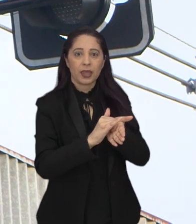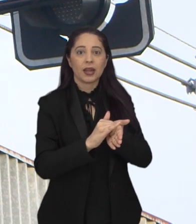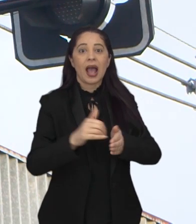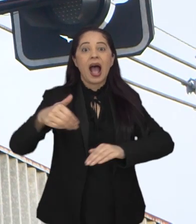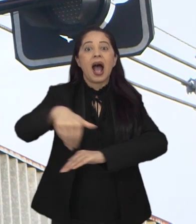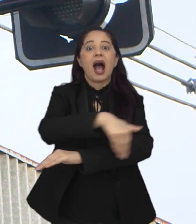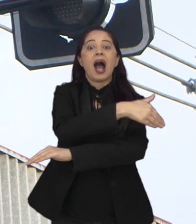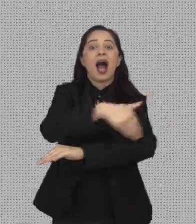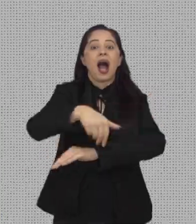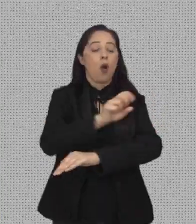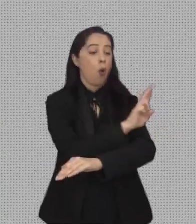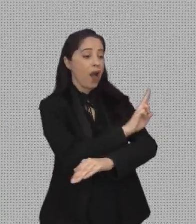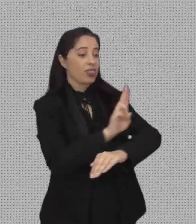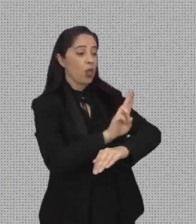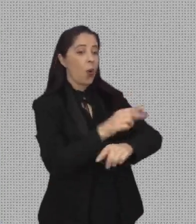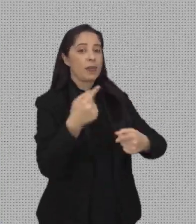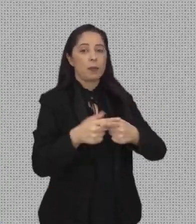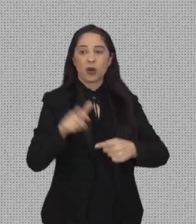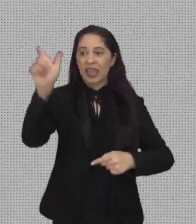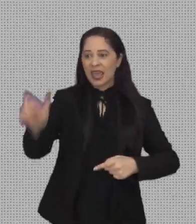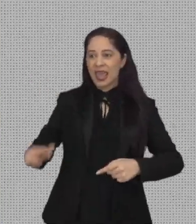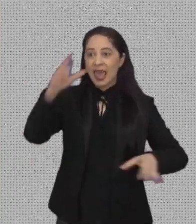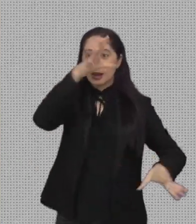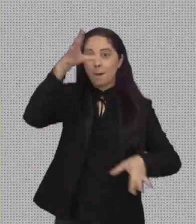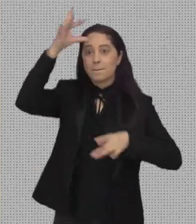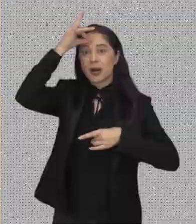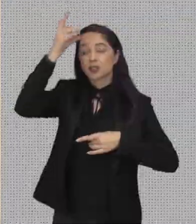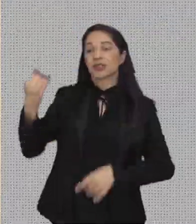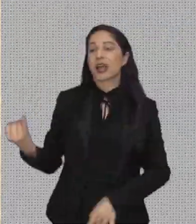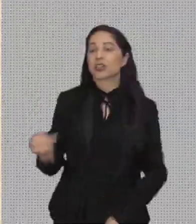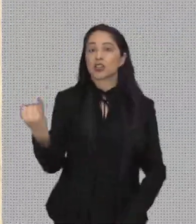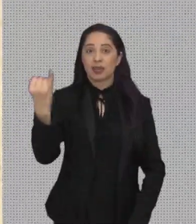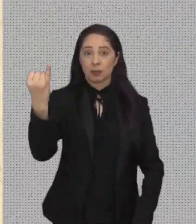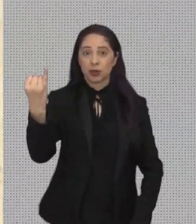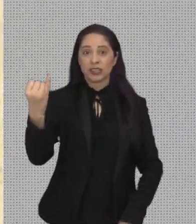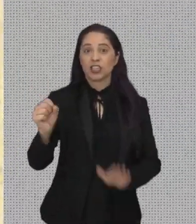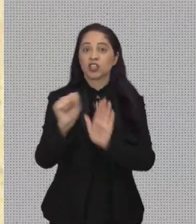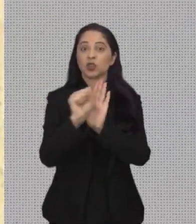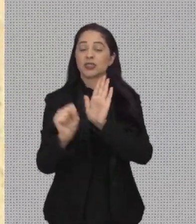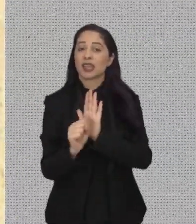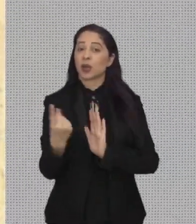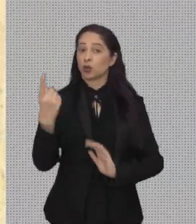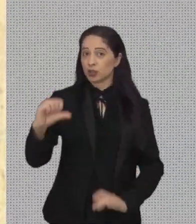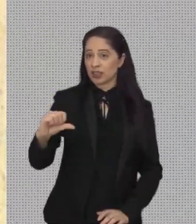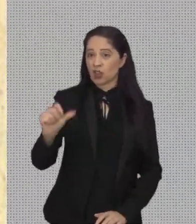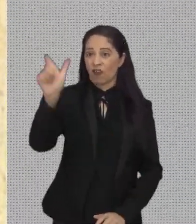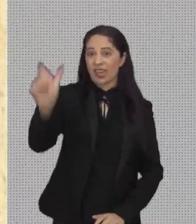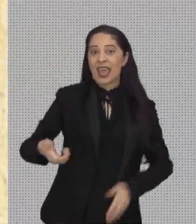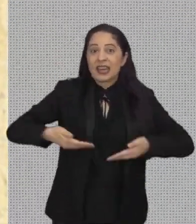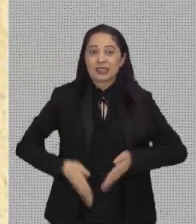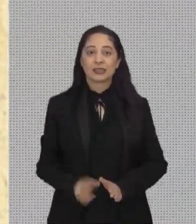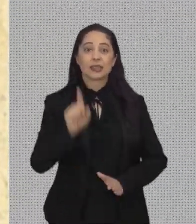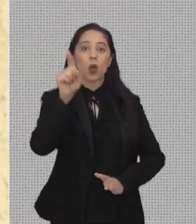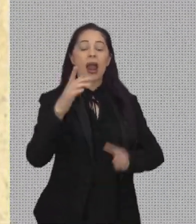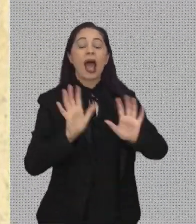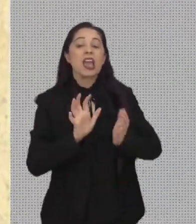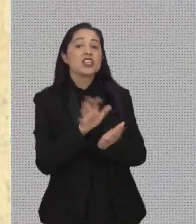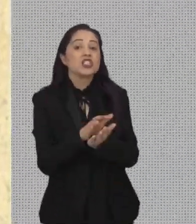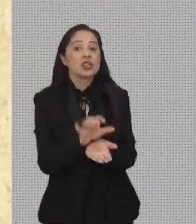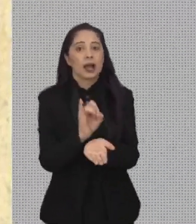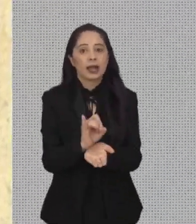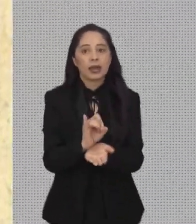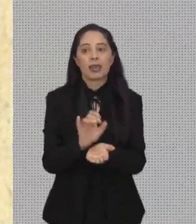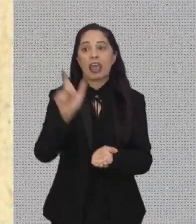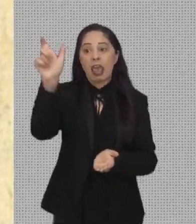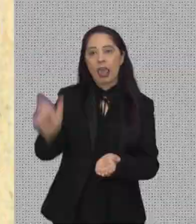via carrega a história de um personagem importante para o município no final do século XIX. Nascido em Jacareí,